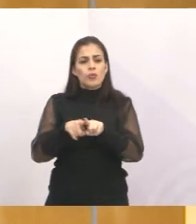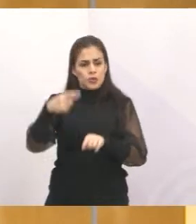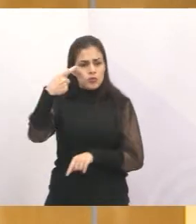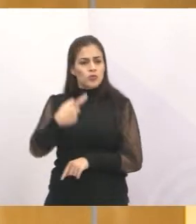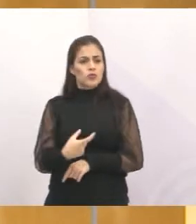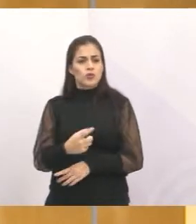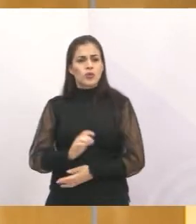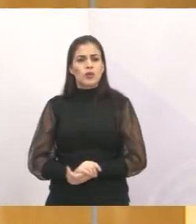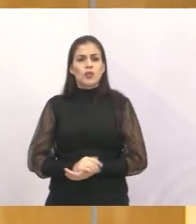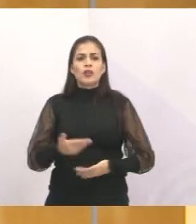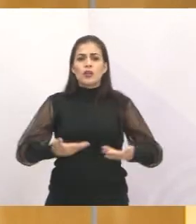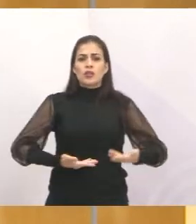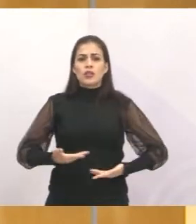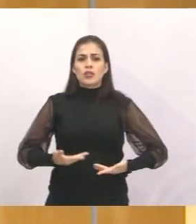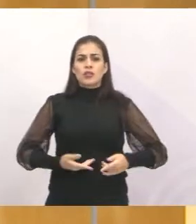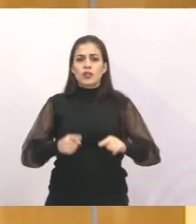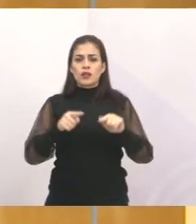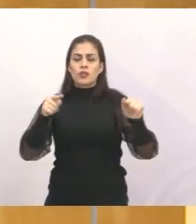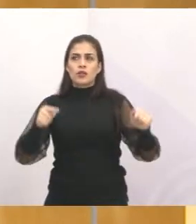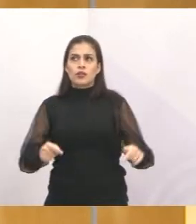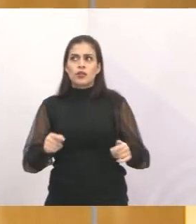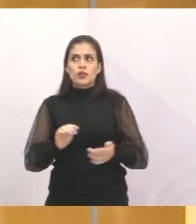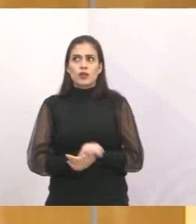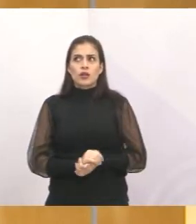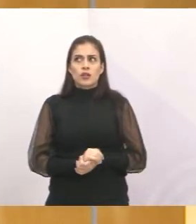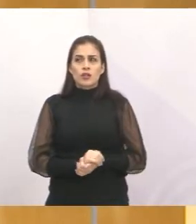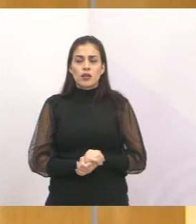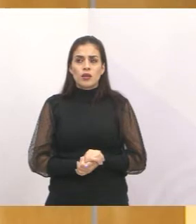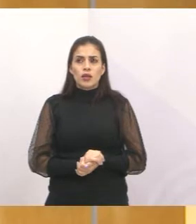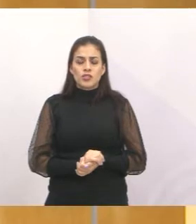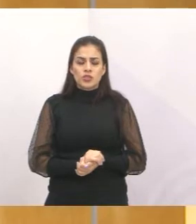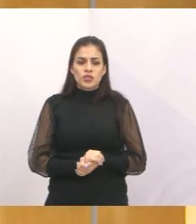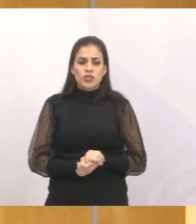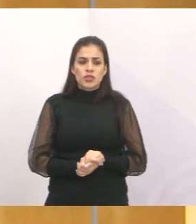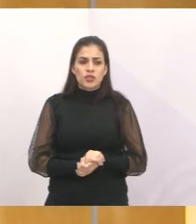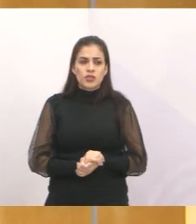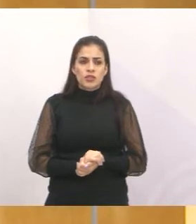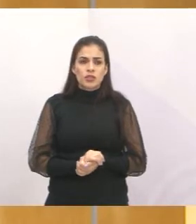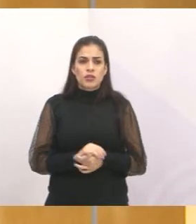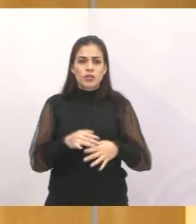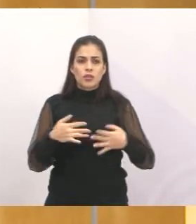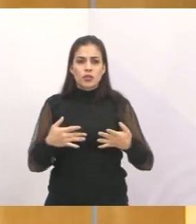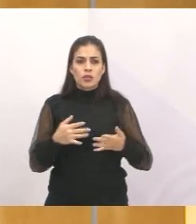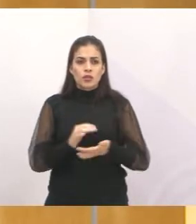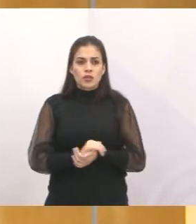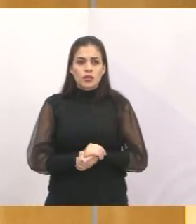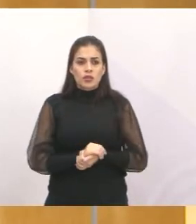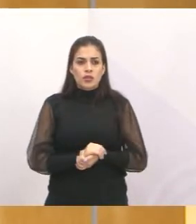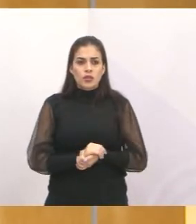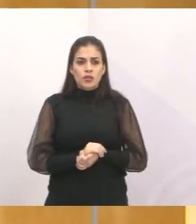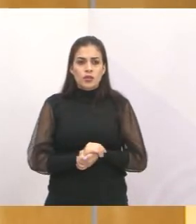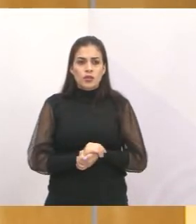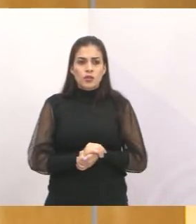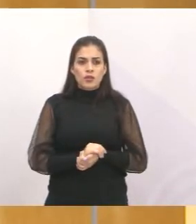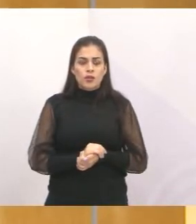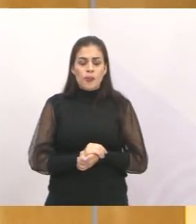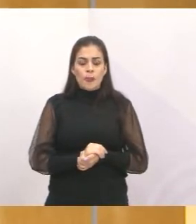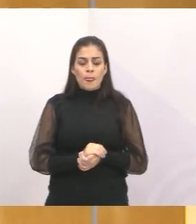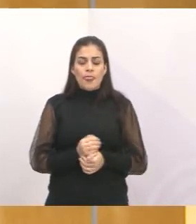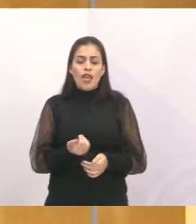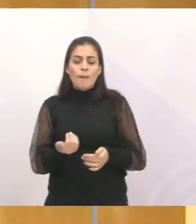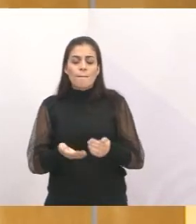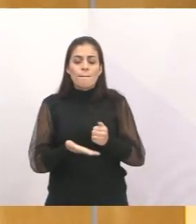sabe de toda a dinâmica e da imposição constitucional, face ao princípio da isonomia, da